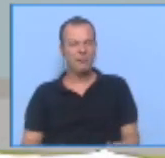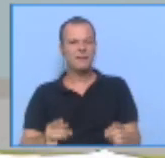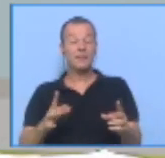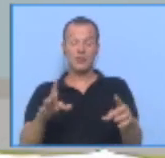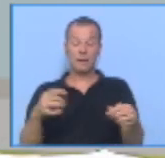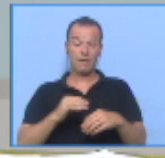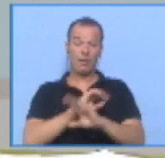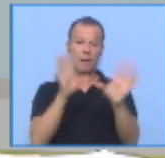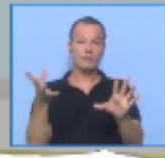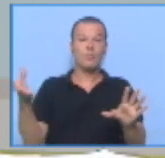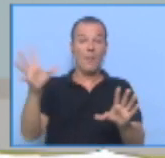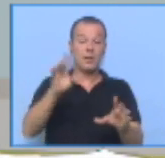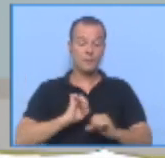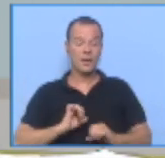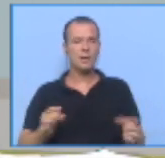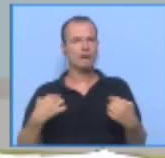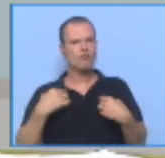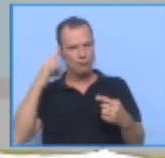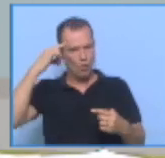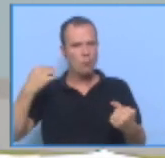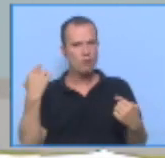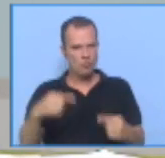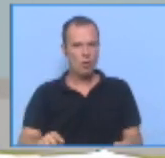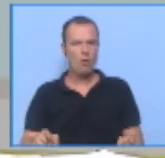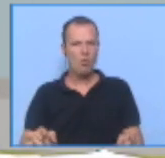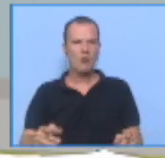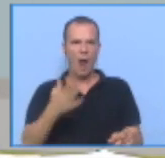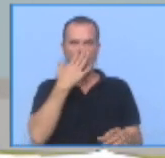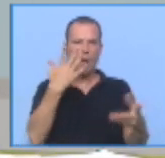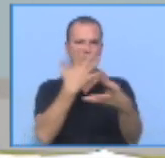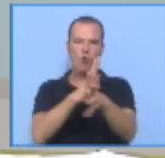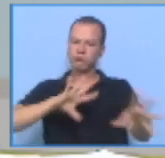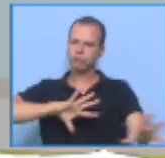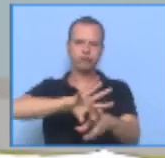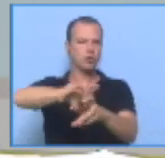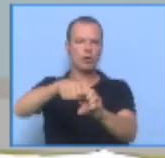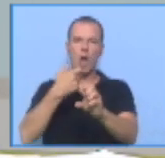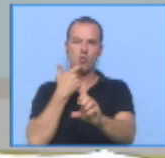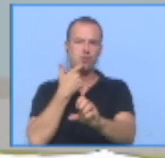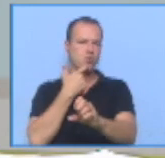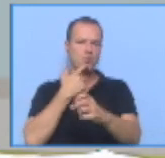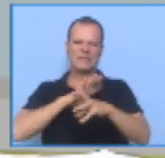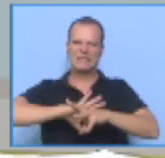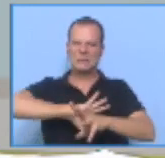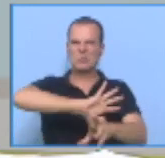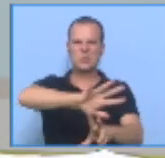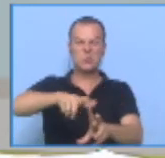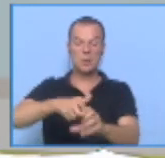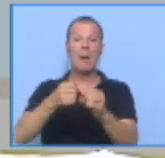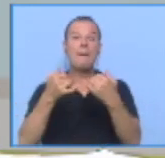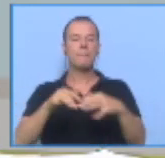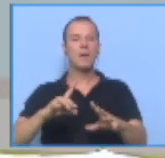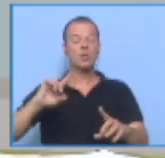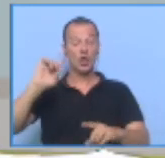país temos infelizmente isso bem presente, como o fogo tem uma força destruidora capaz de arrasar. Mas sabemos